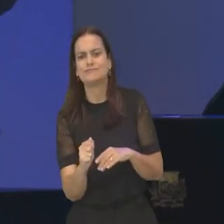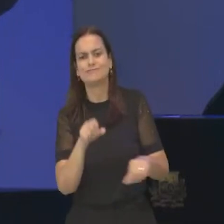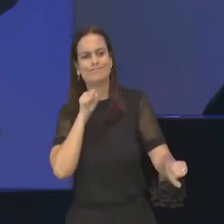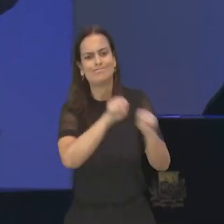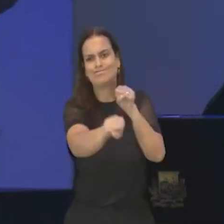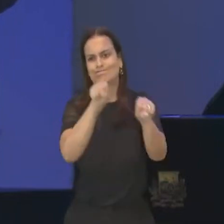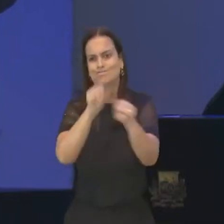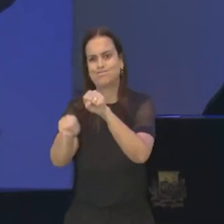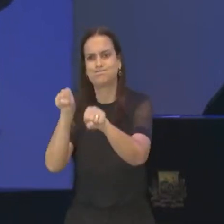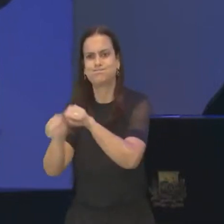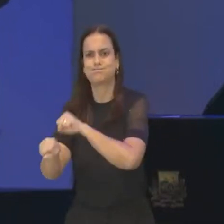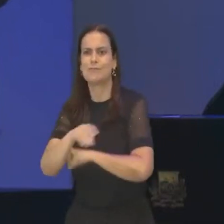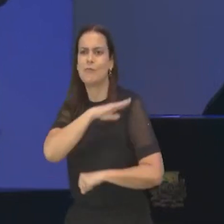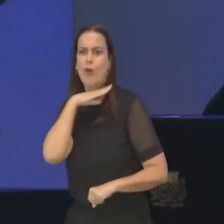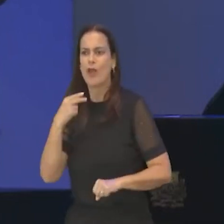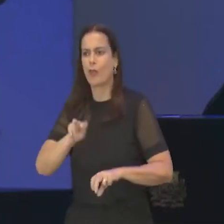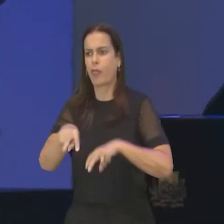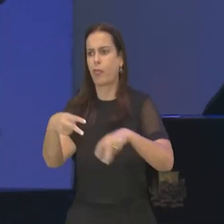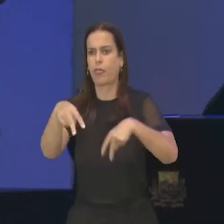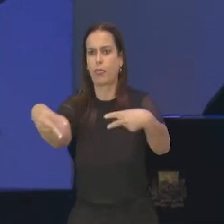assassinados.